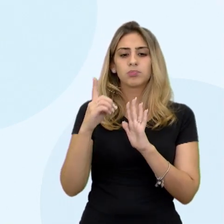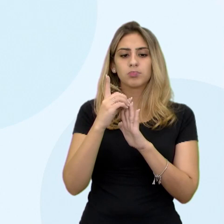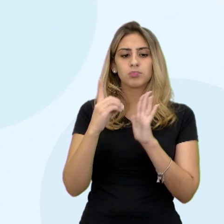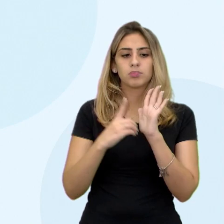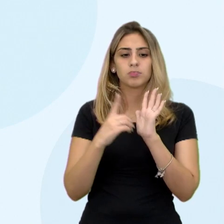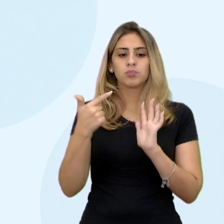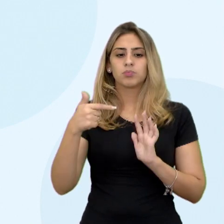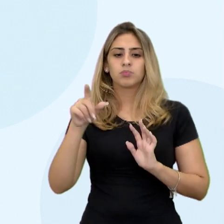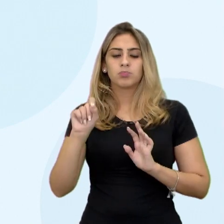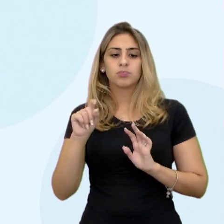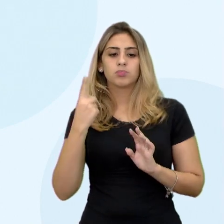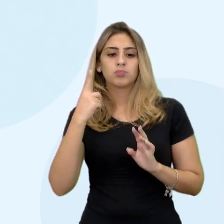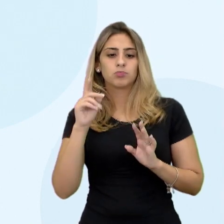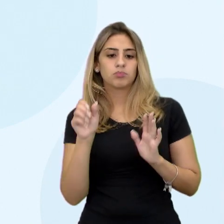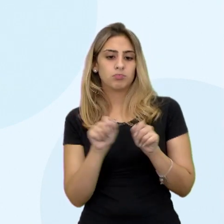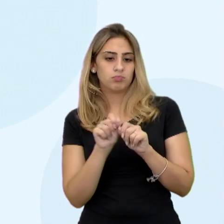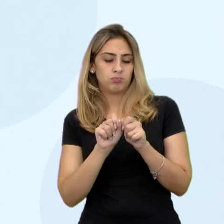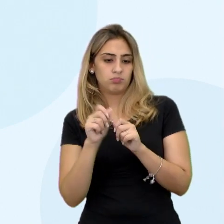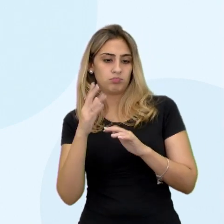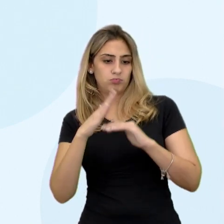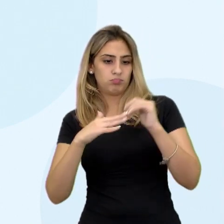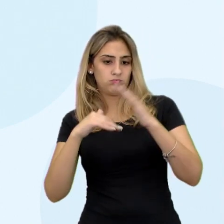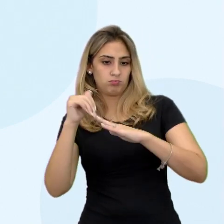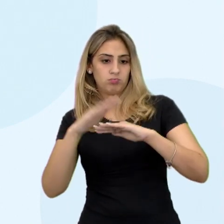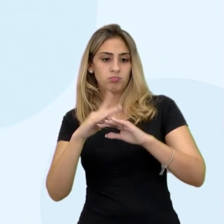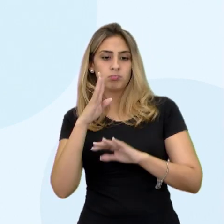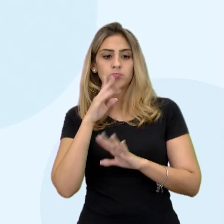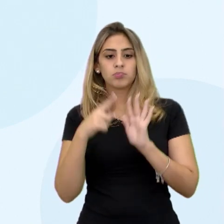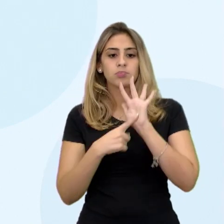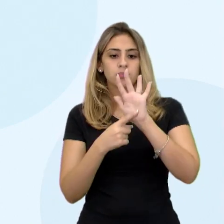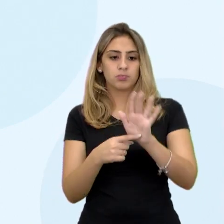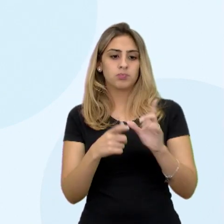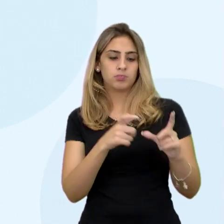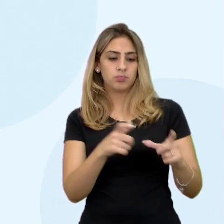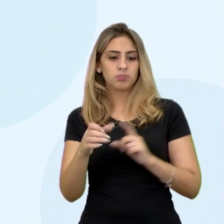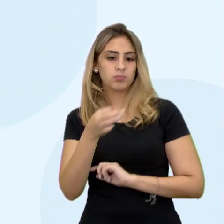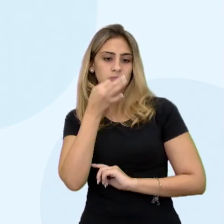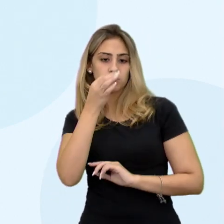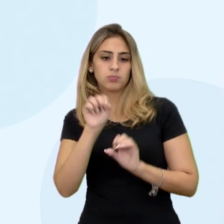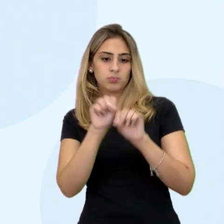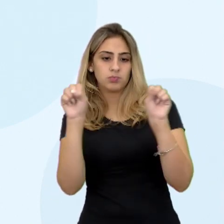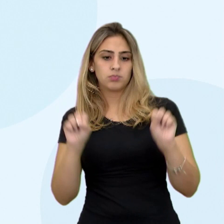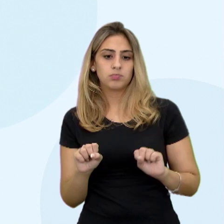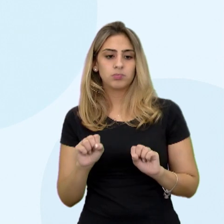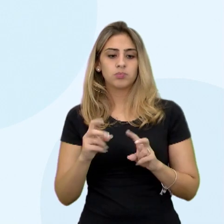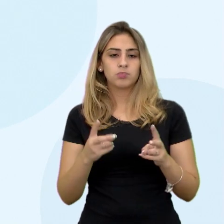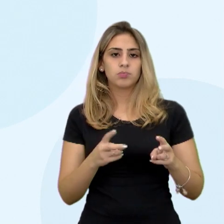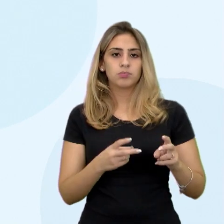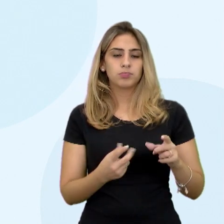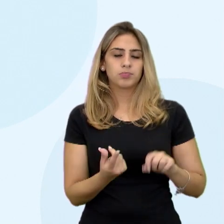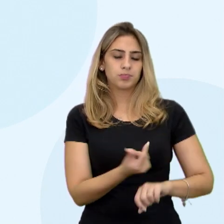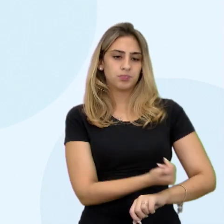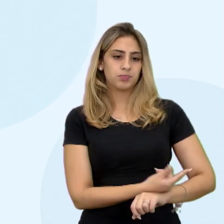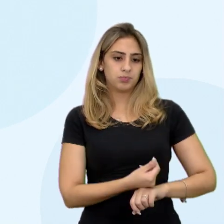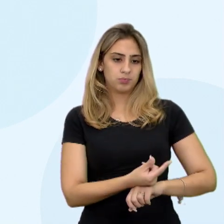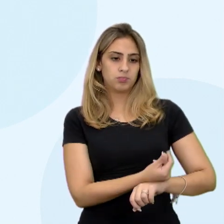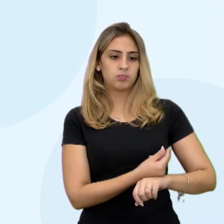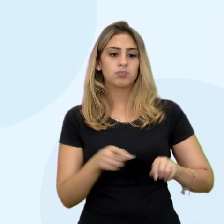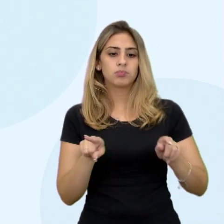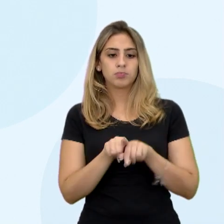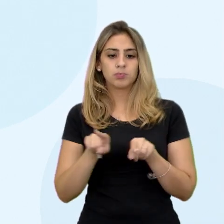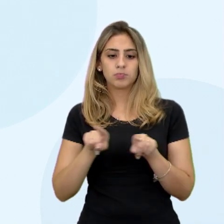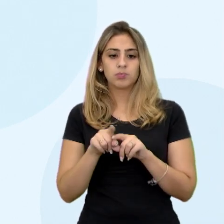de 70. Sua obra caracterizou-se por apresentar um posicionamento crítico ao sistema capitalista e seus